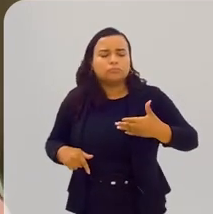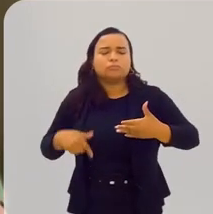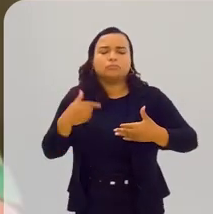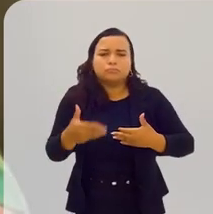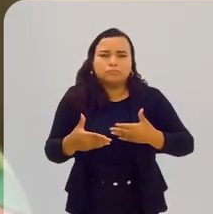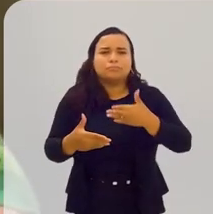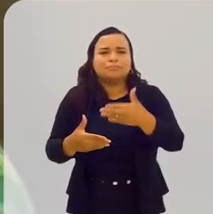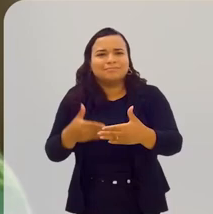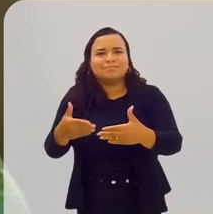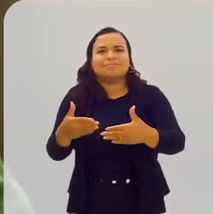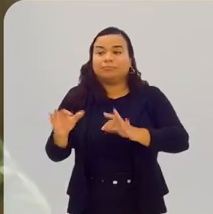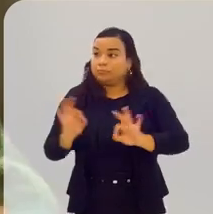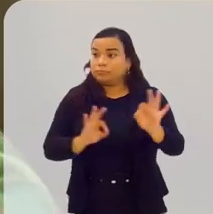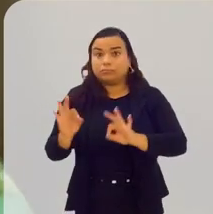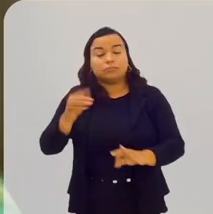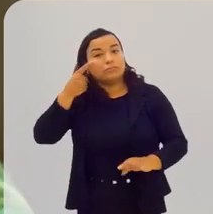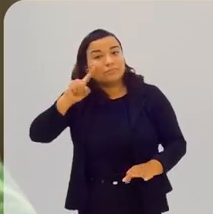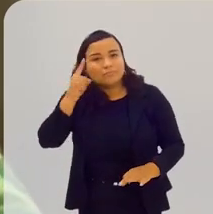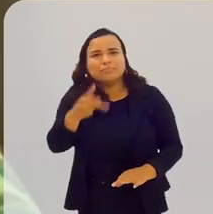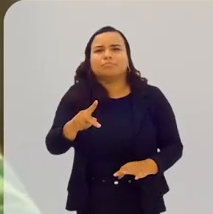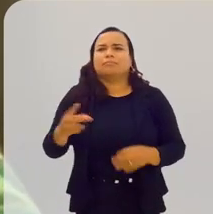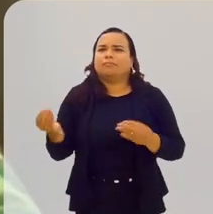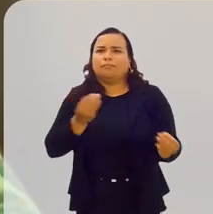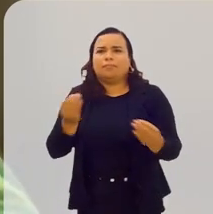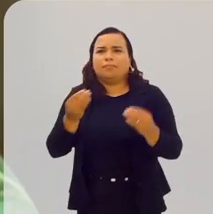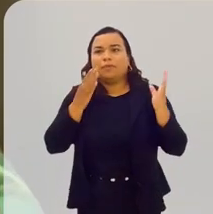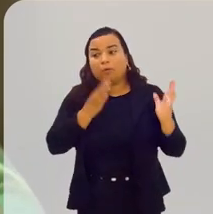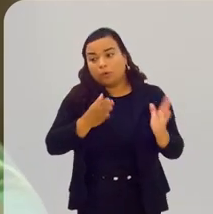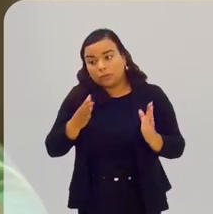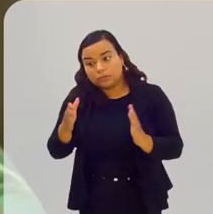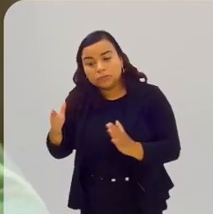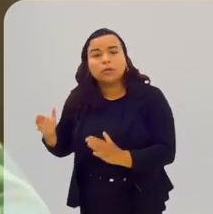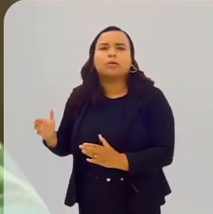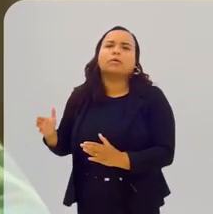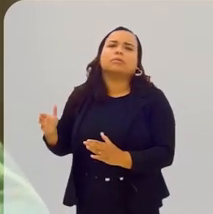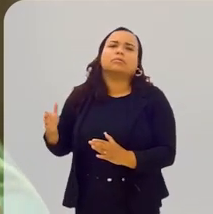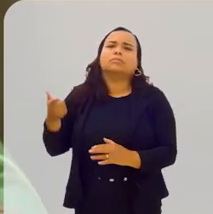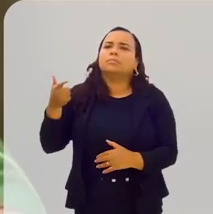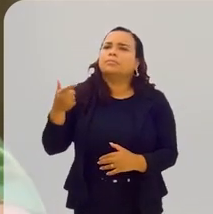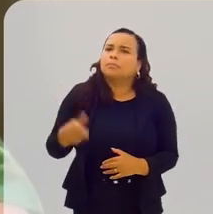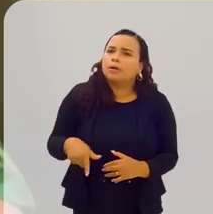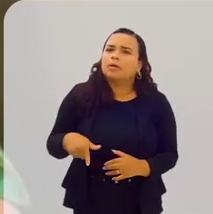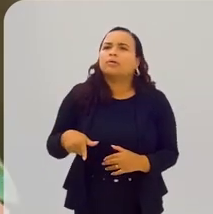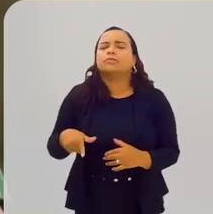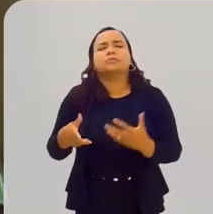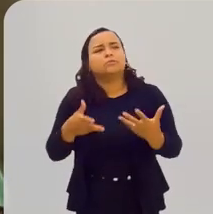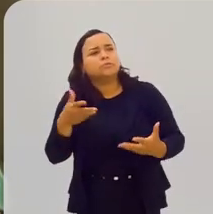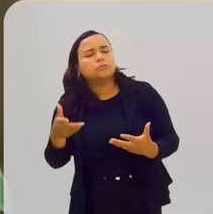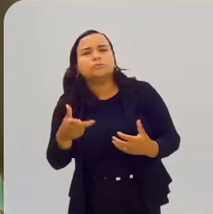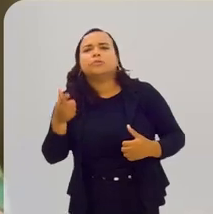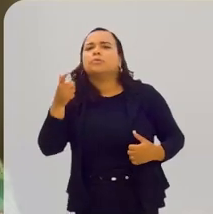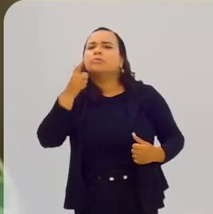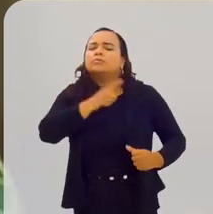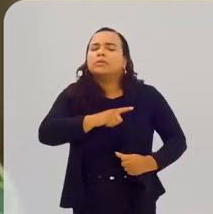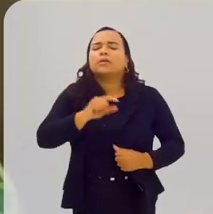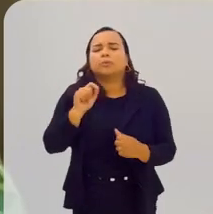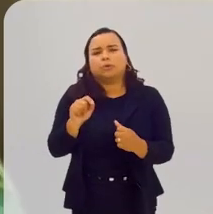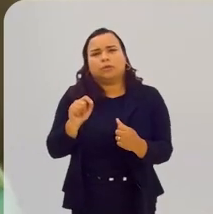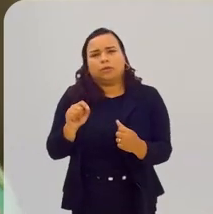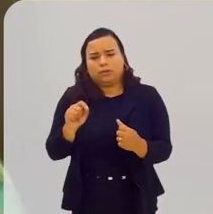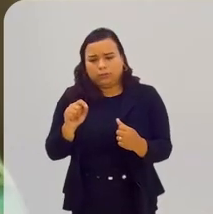e vai fazendo em ordem Então você planejar o seu dia você se organizar você e você